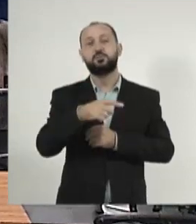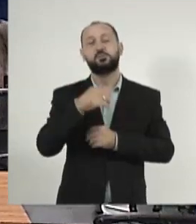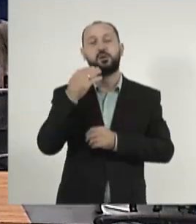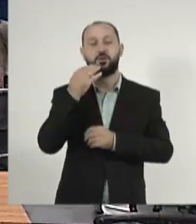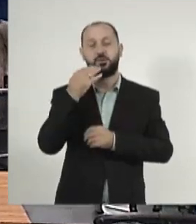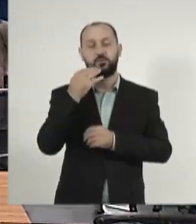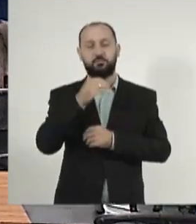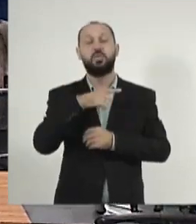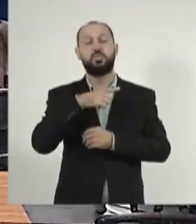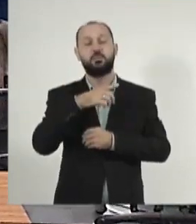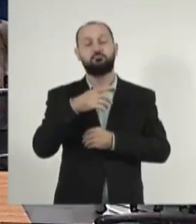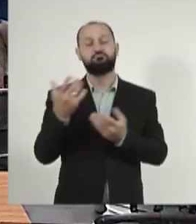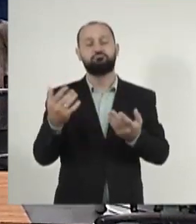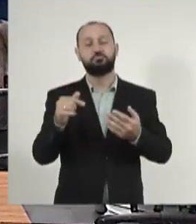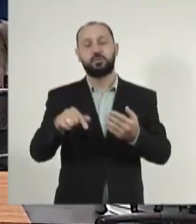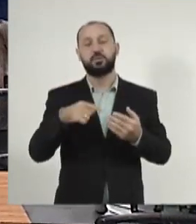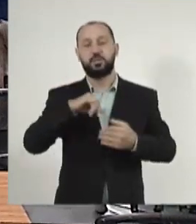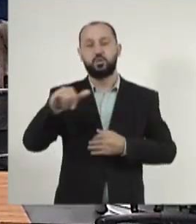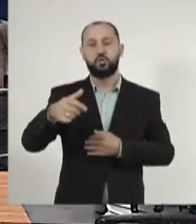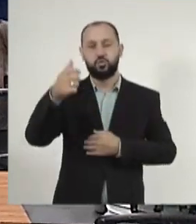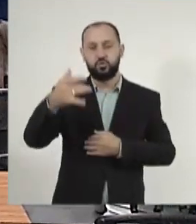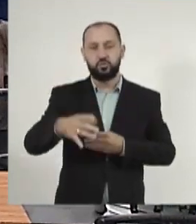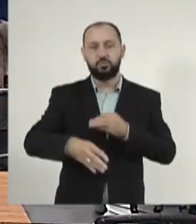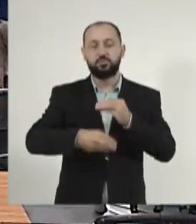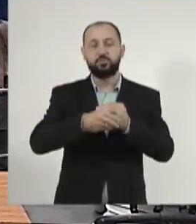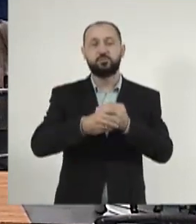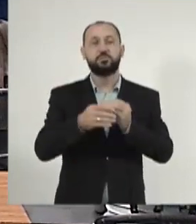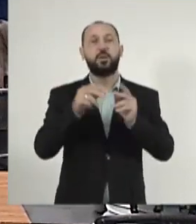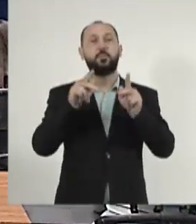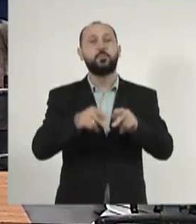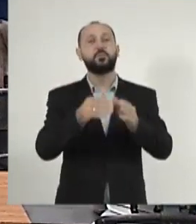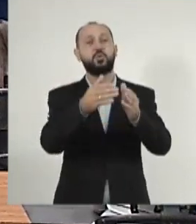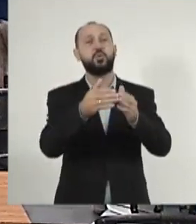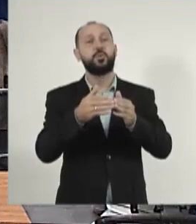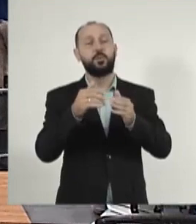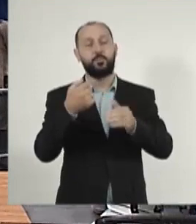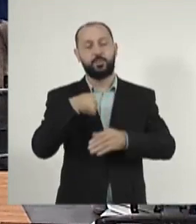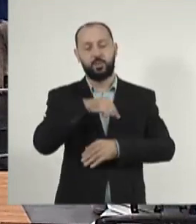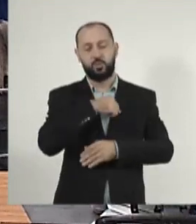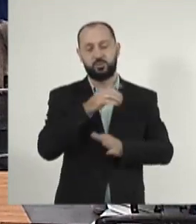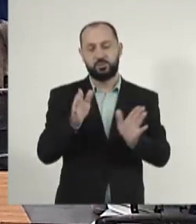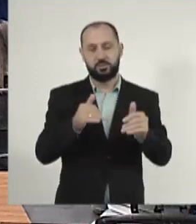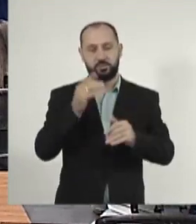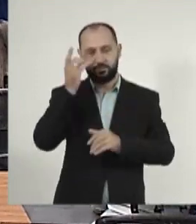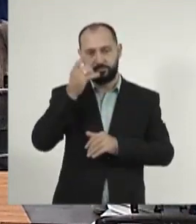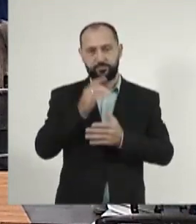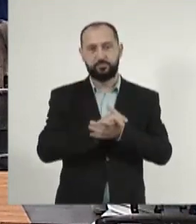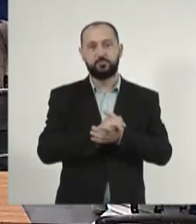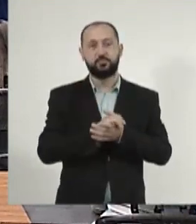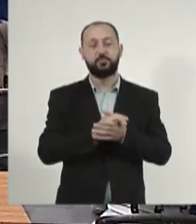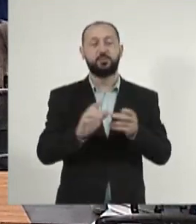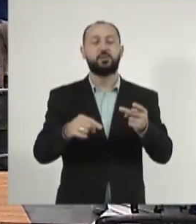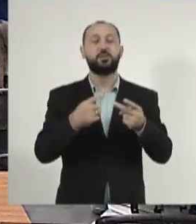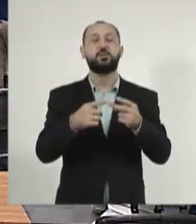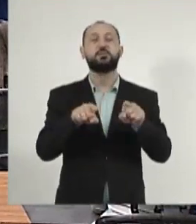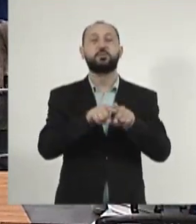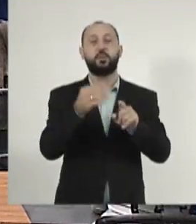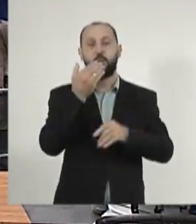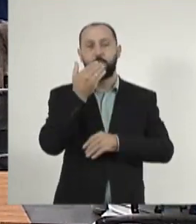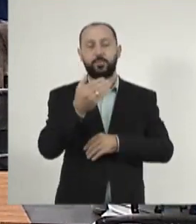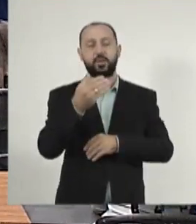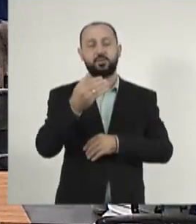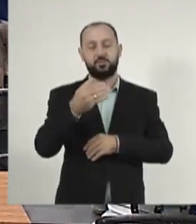encontra justificativa no anseio da população que encaminhou a solicitação até nosso gabinete. Também, senhor presidente, requer à